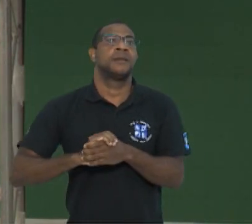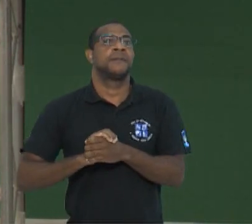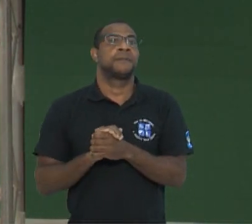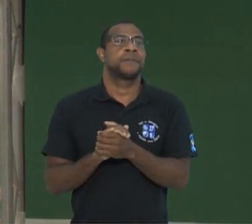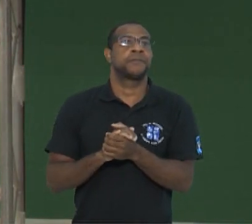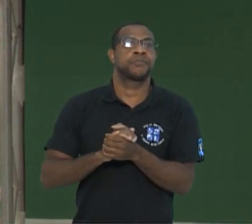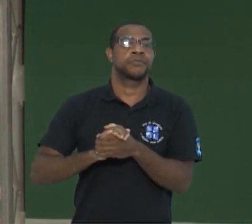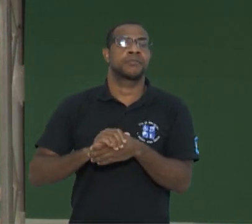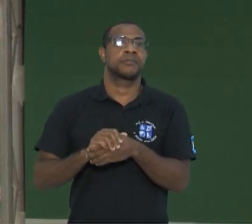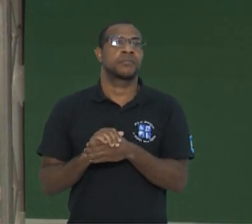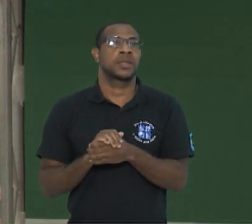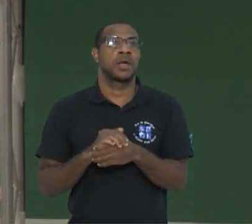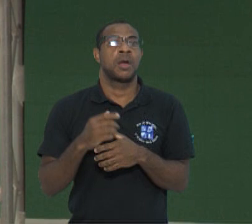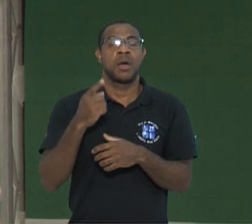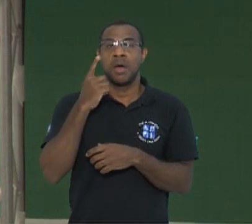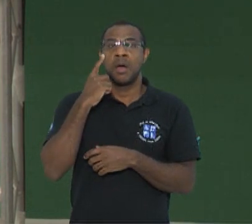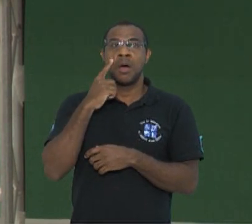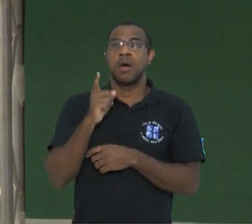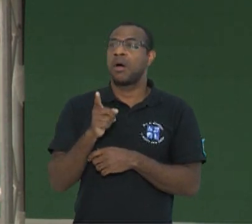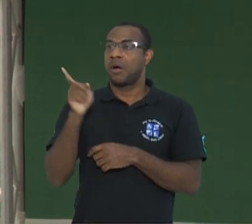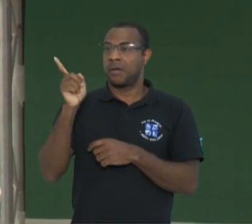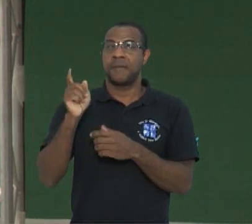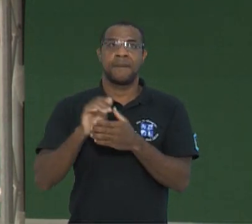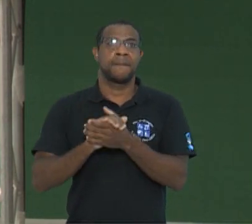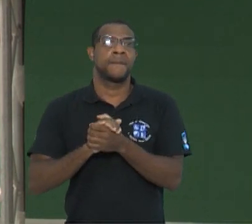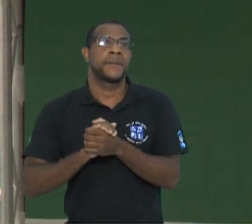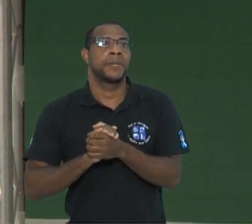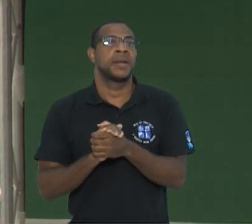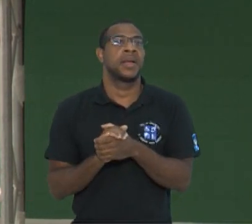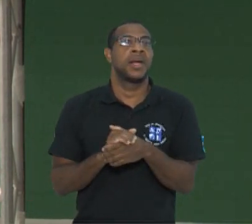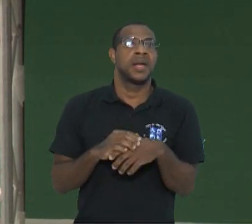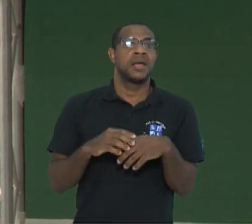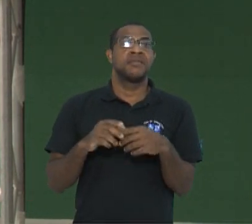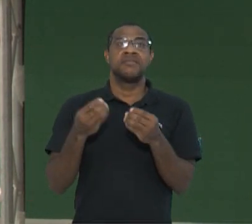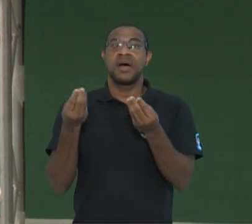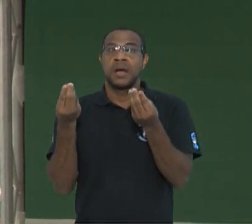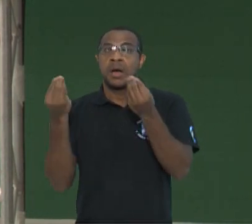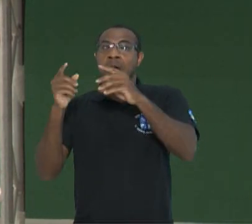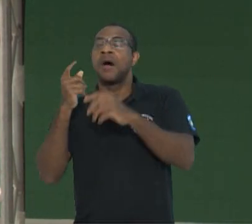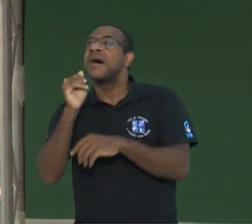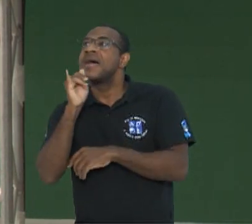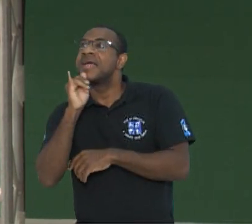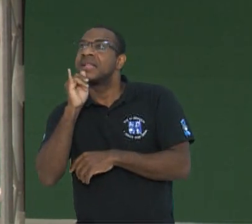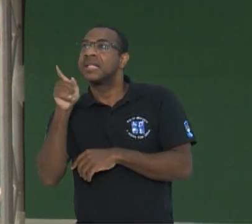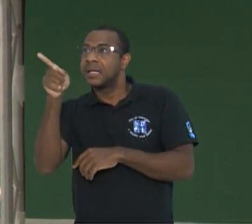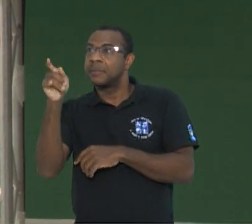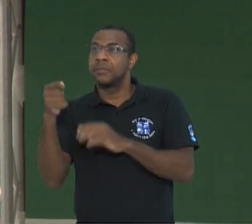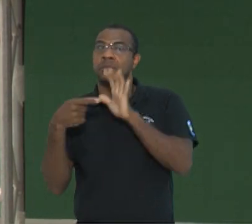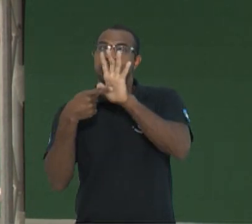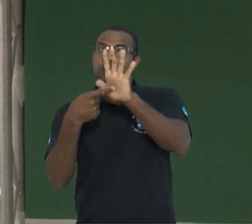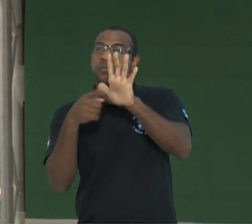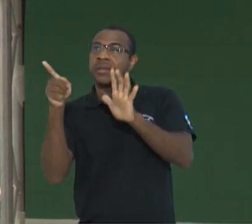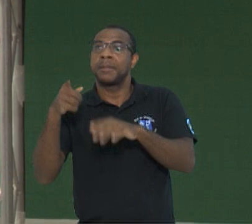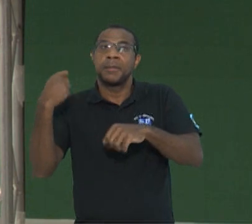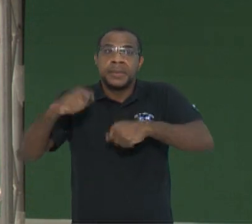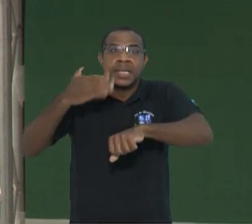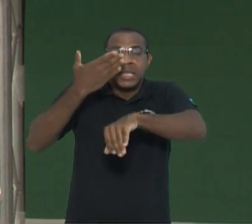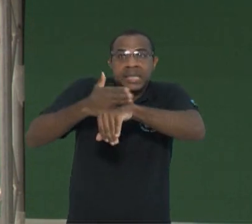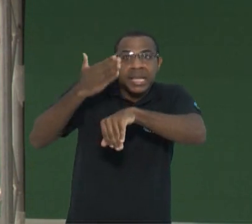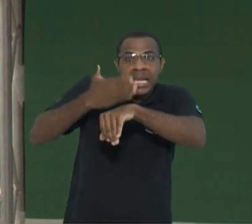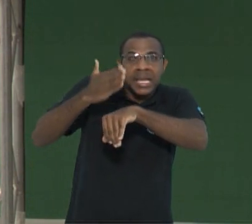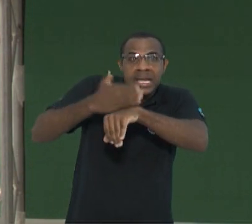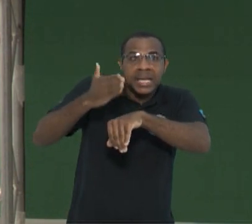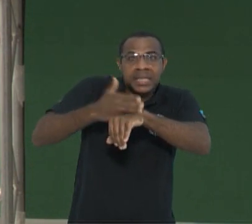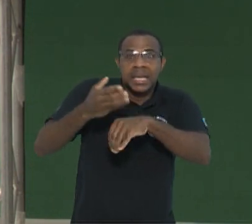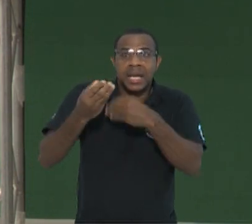esquerda, tá? Então, aqui eu vou propor que a gente faça exemplos para poder praticar com relação